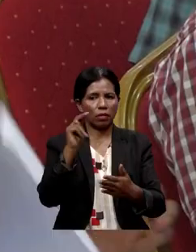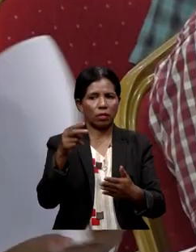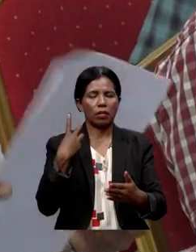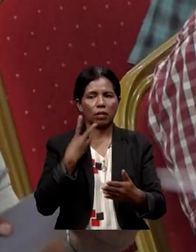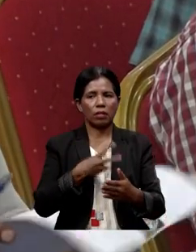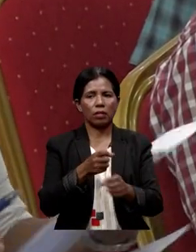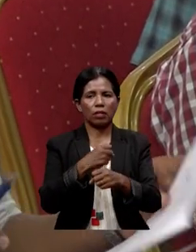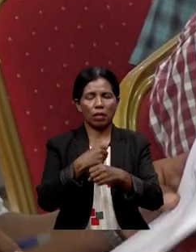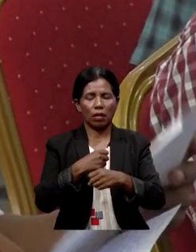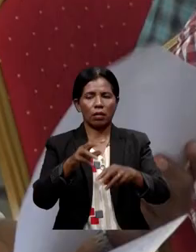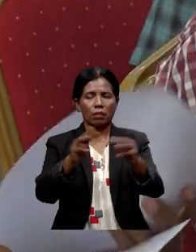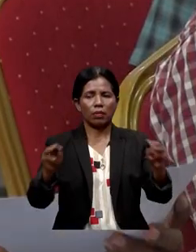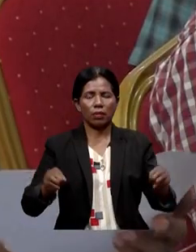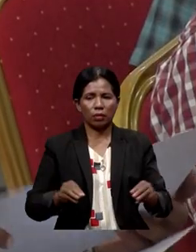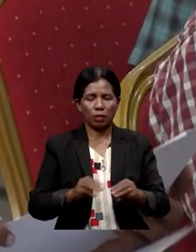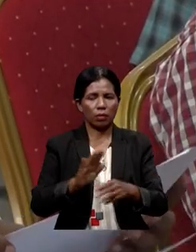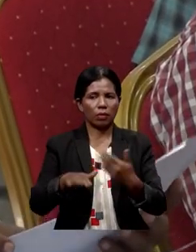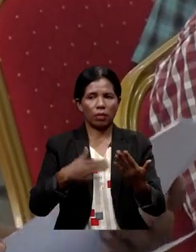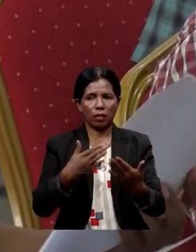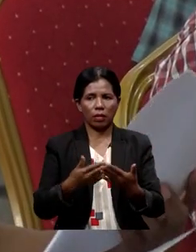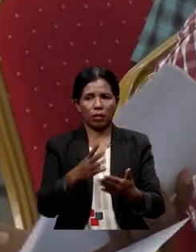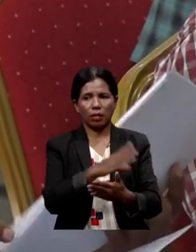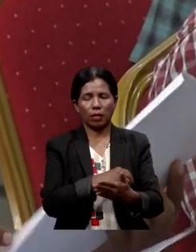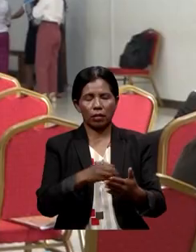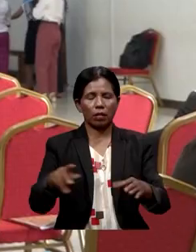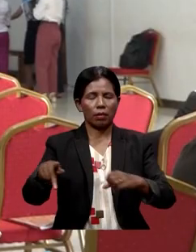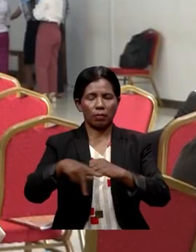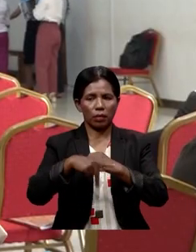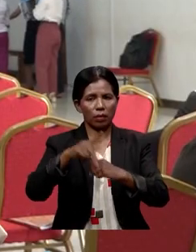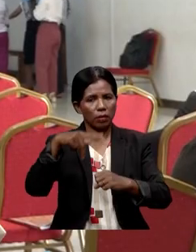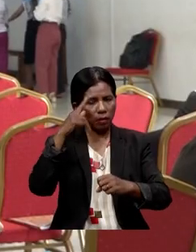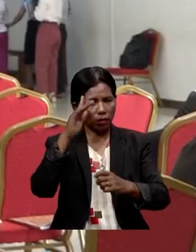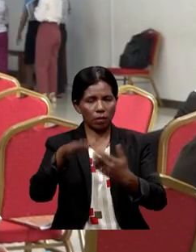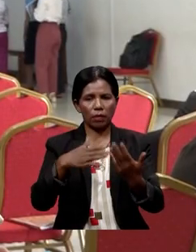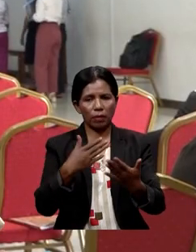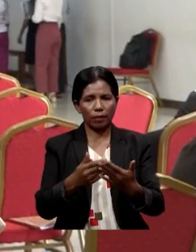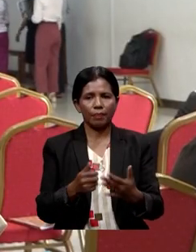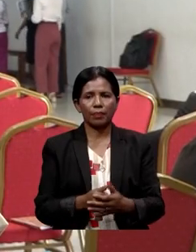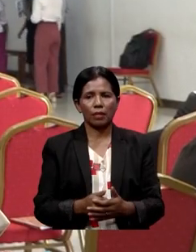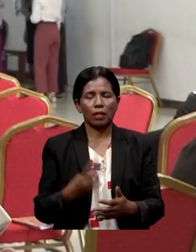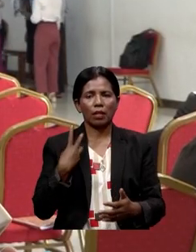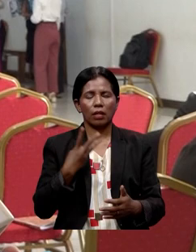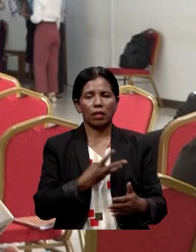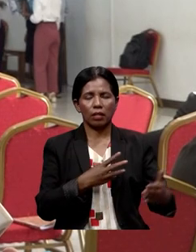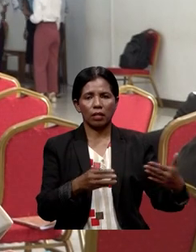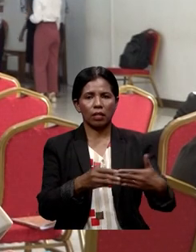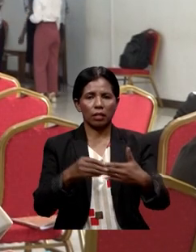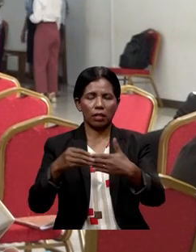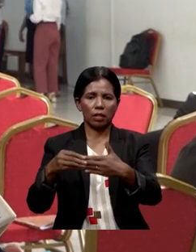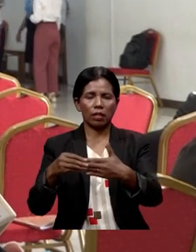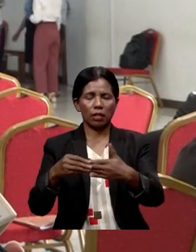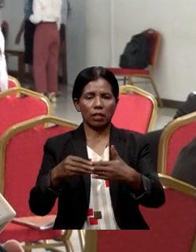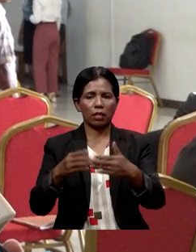se halo e a município Tomac, stakeholders sirans a partidos políticos, itania líder local,